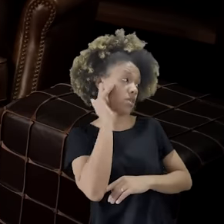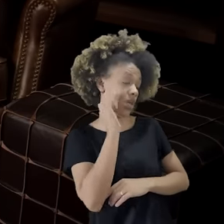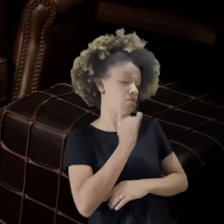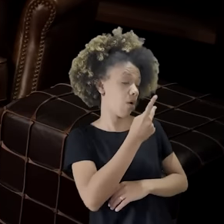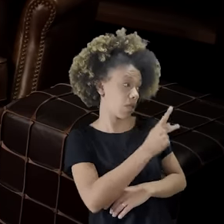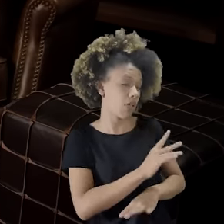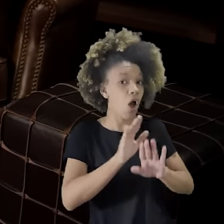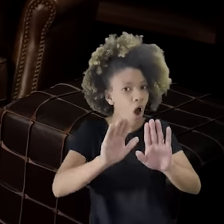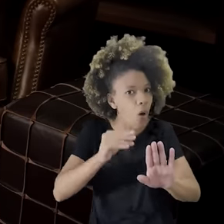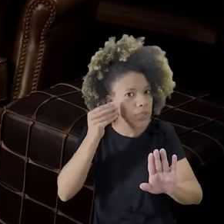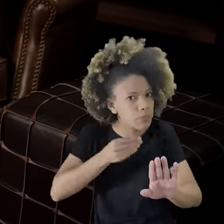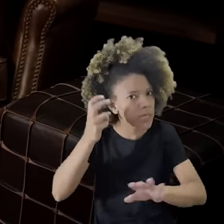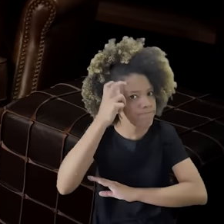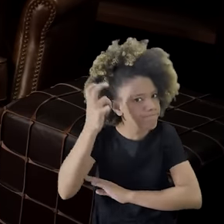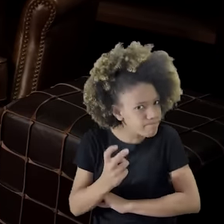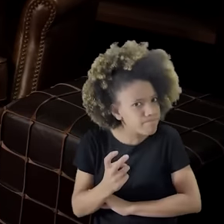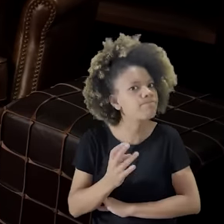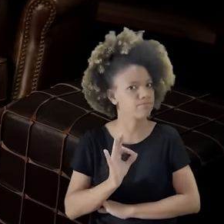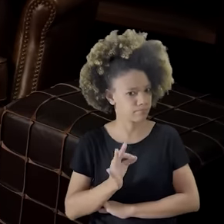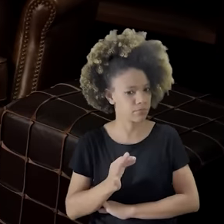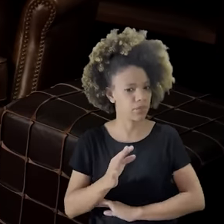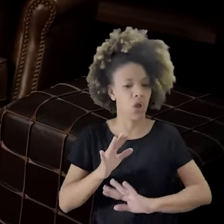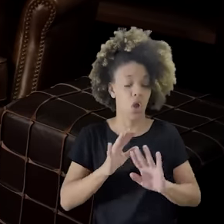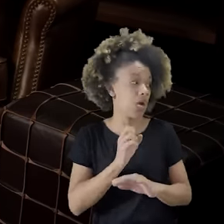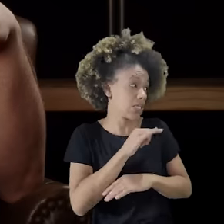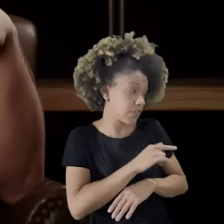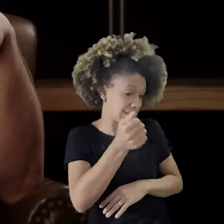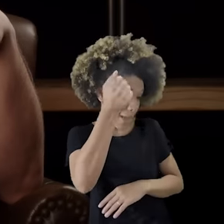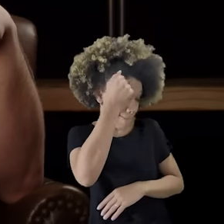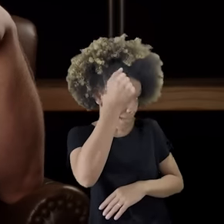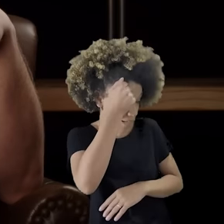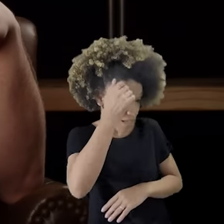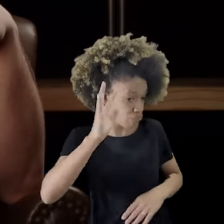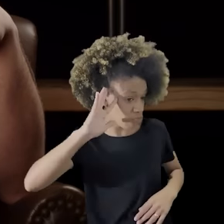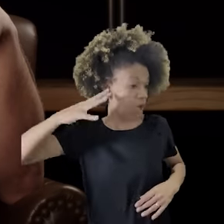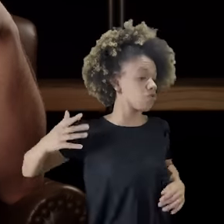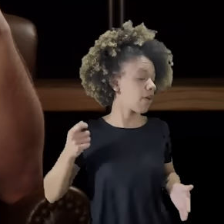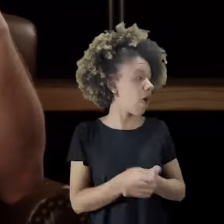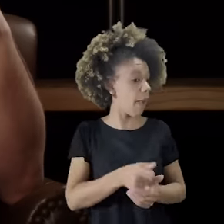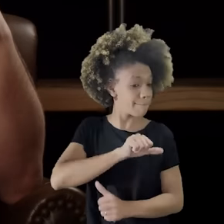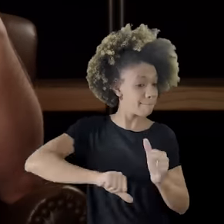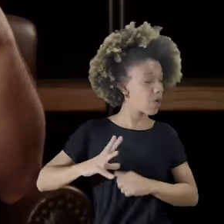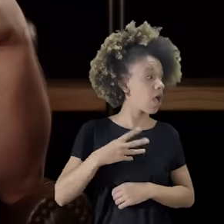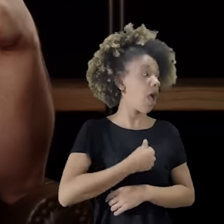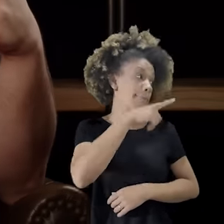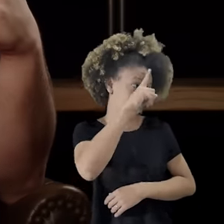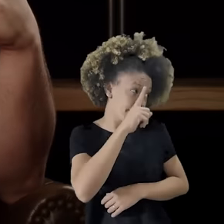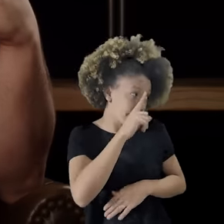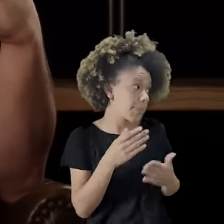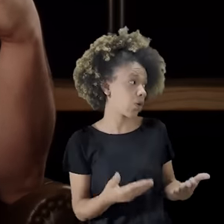relato do tipo assim gente é um relato de maturidade falando assim cara se tu se arrepender dessa decisão é muito perigoso